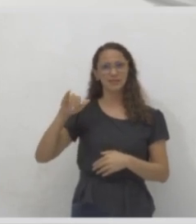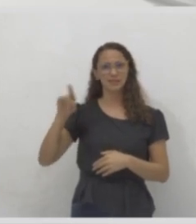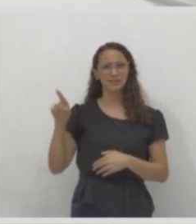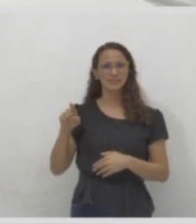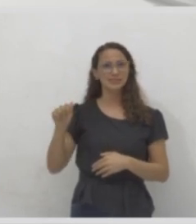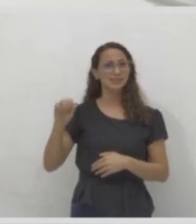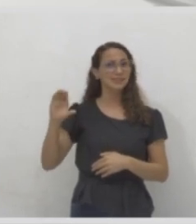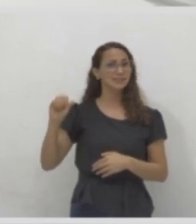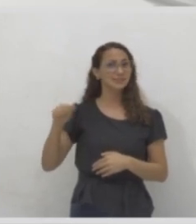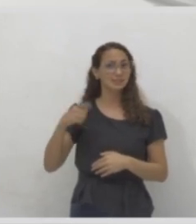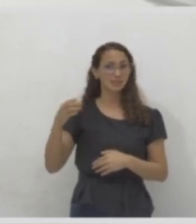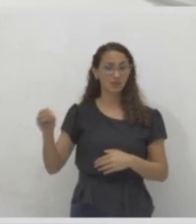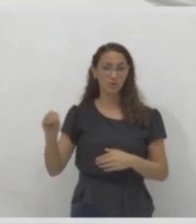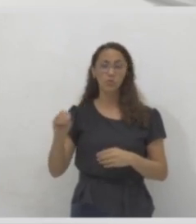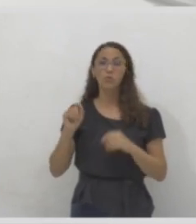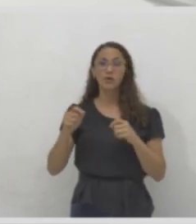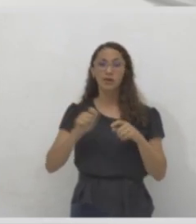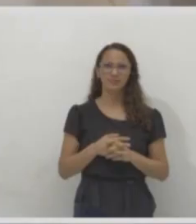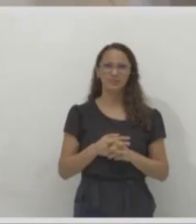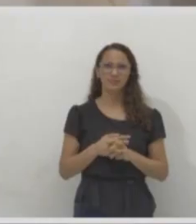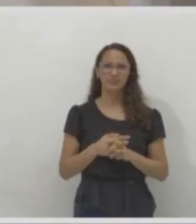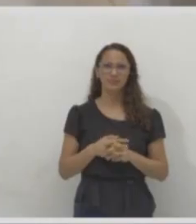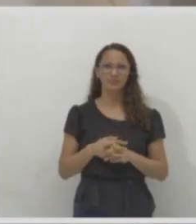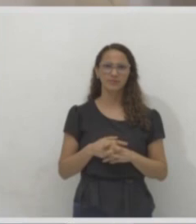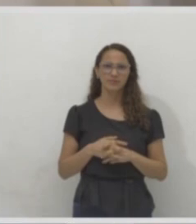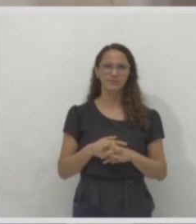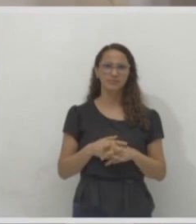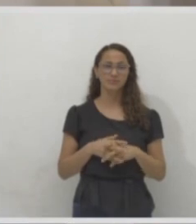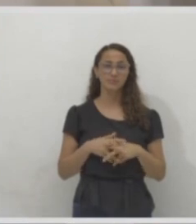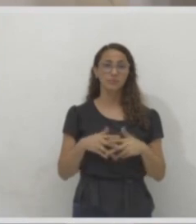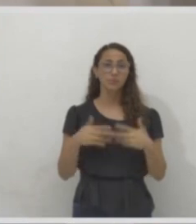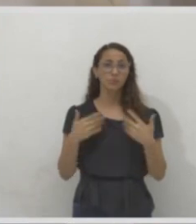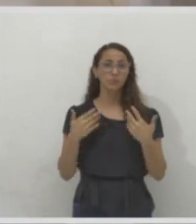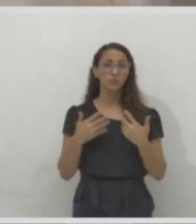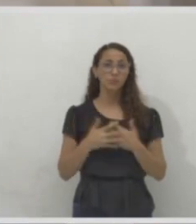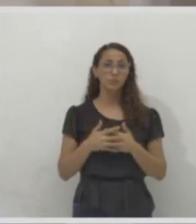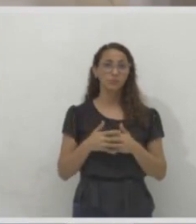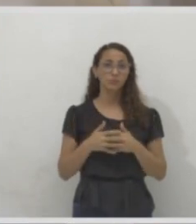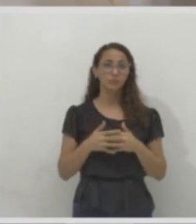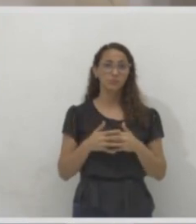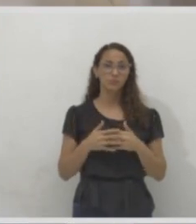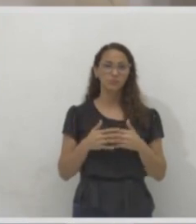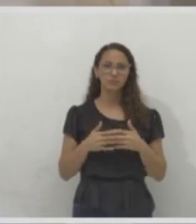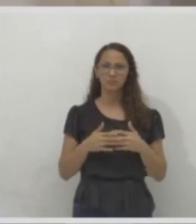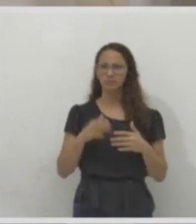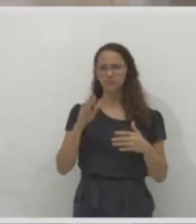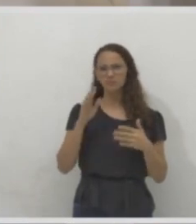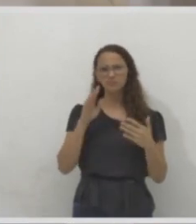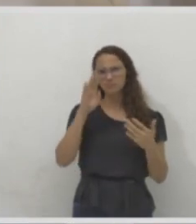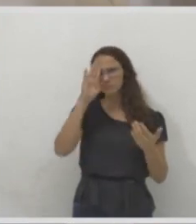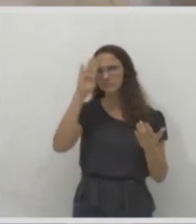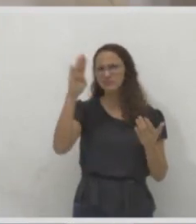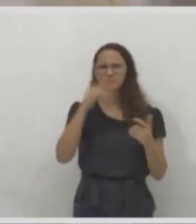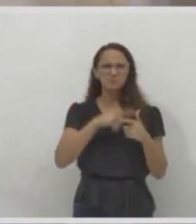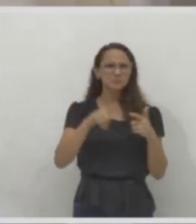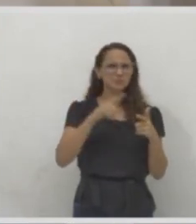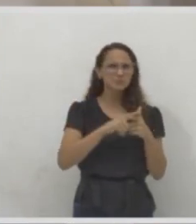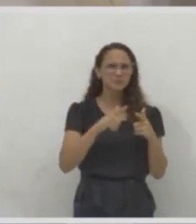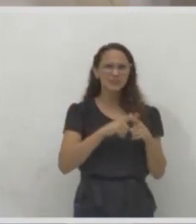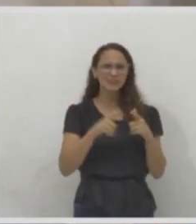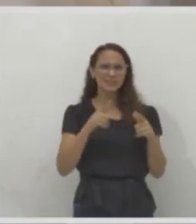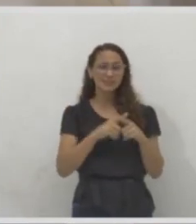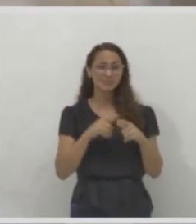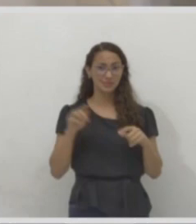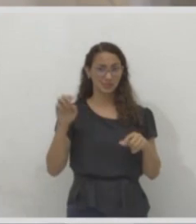foram sensivelmente aprimoradas. Qual foi o maior problema encontrado pelos